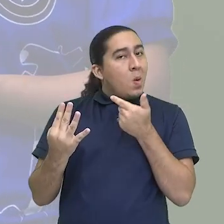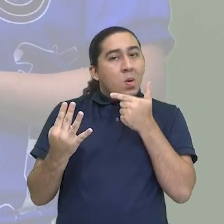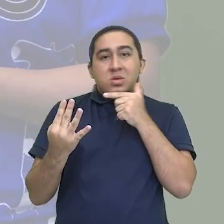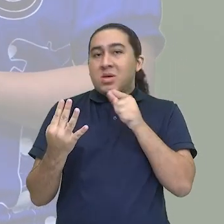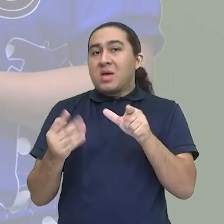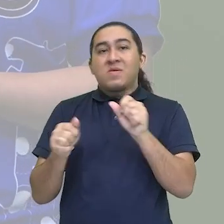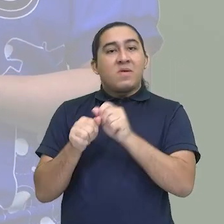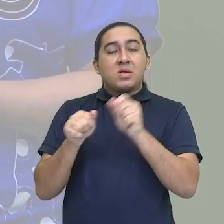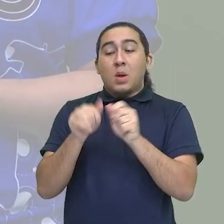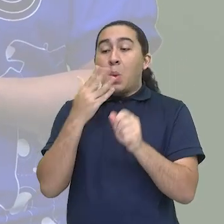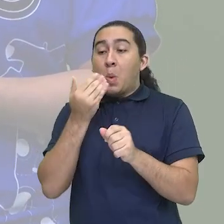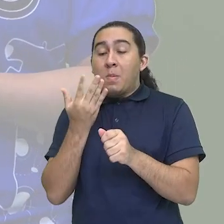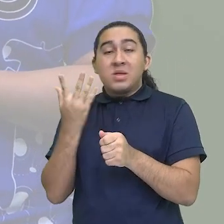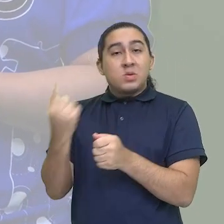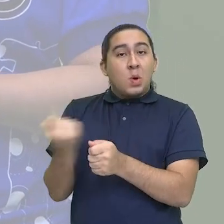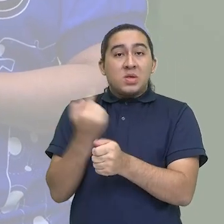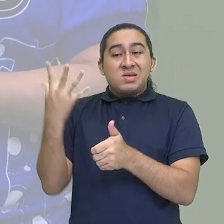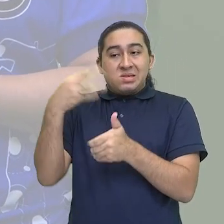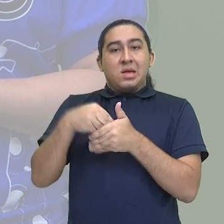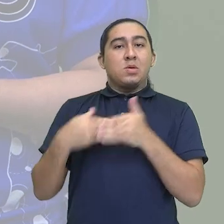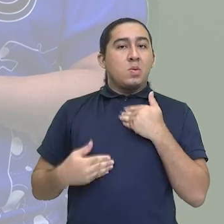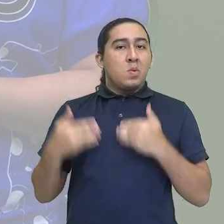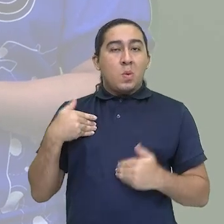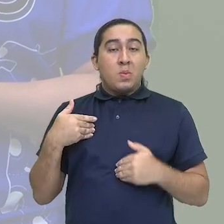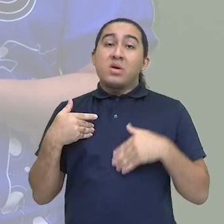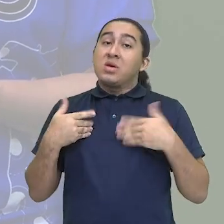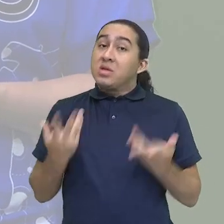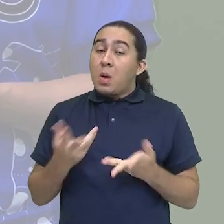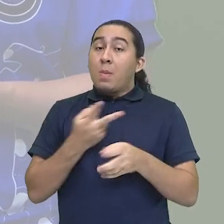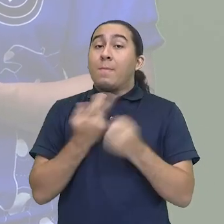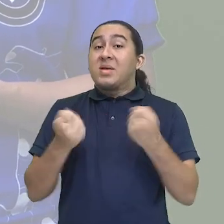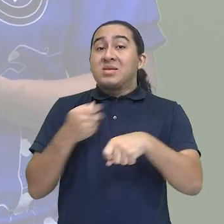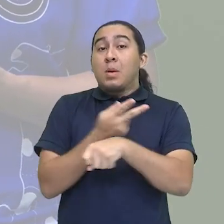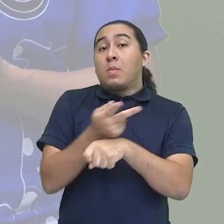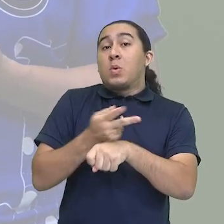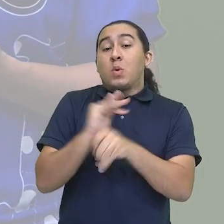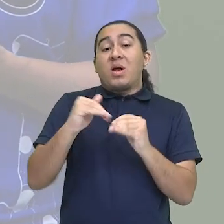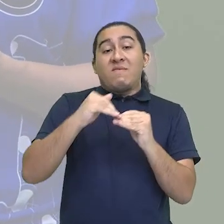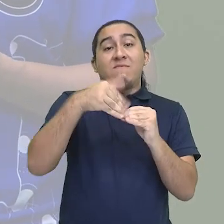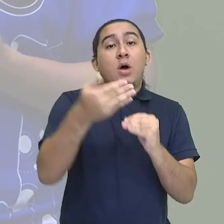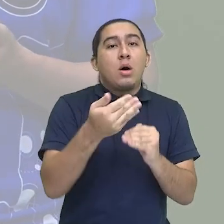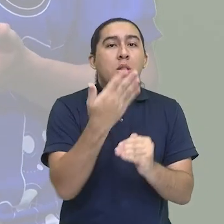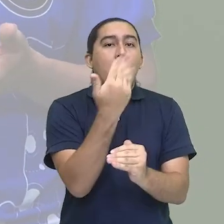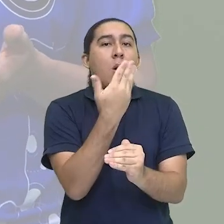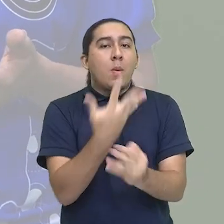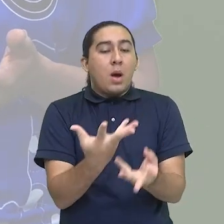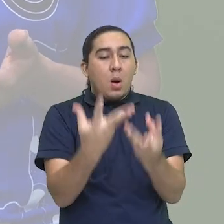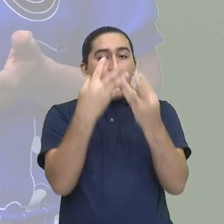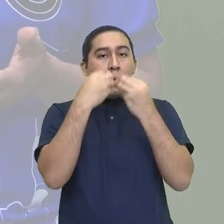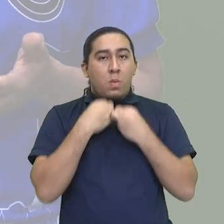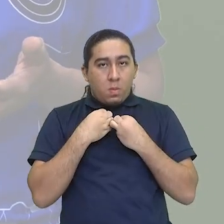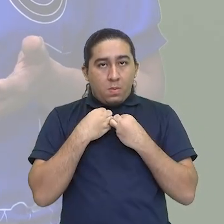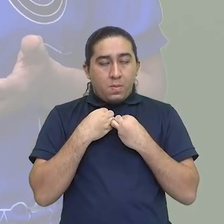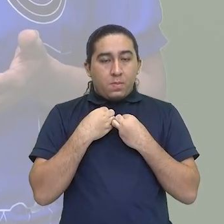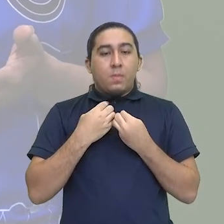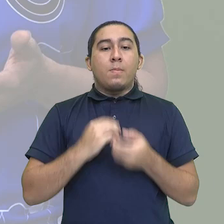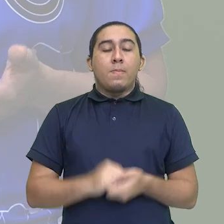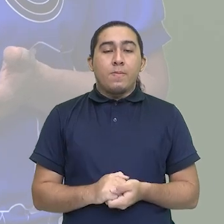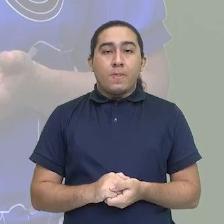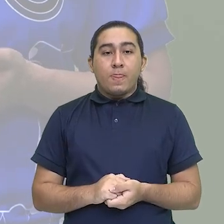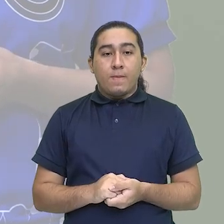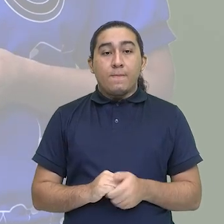vão buscar na natureza a sua fonte de alimento, a sua fonte de energia. Em contraposição, nós temos os